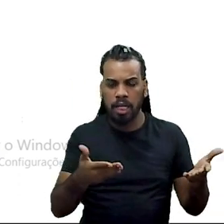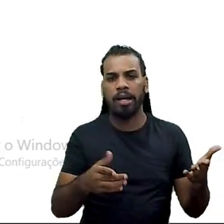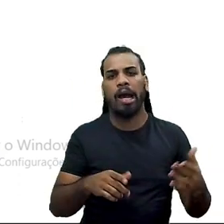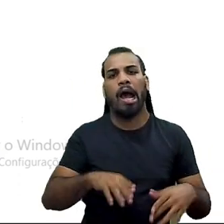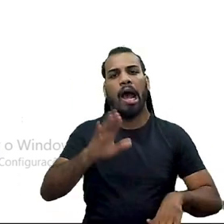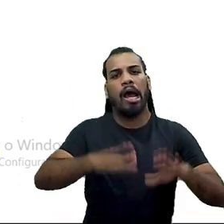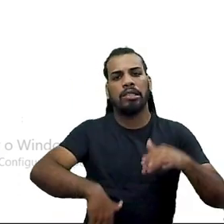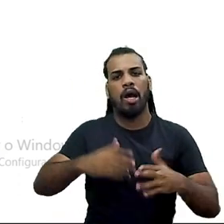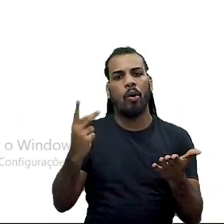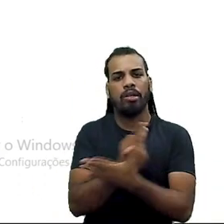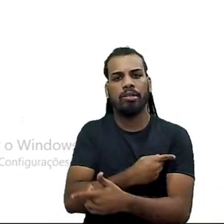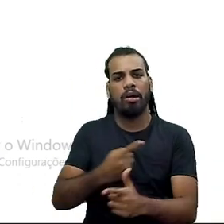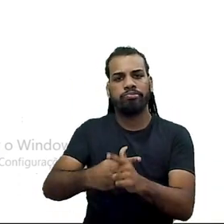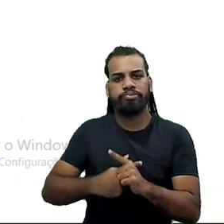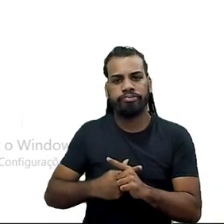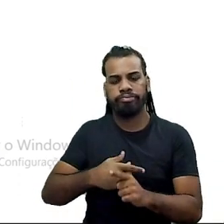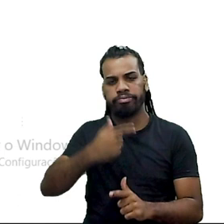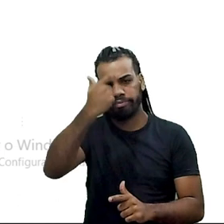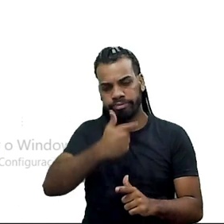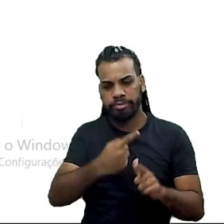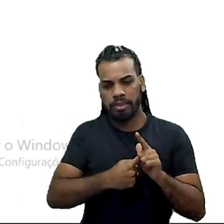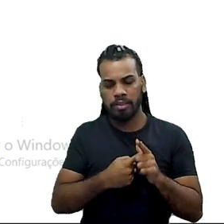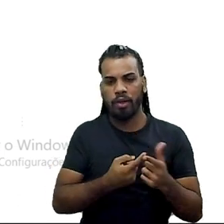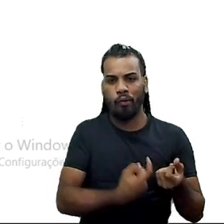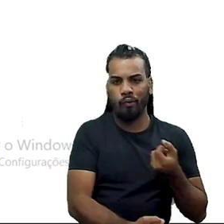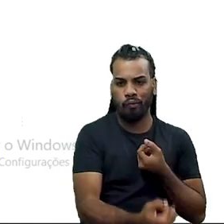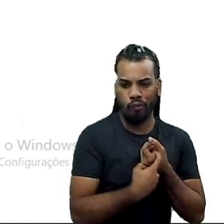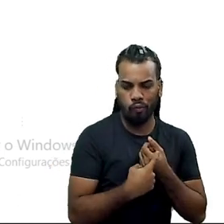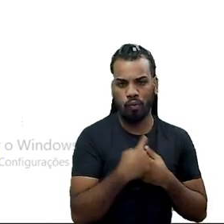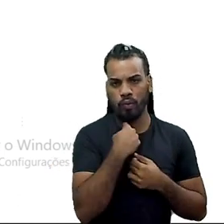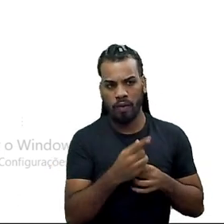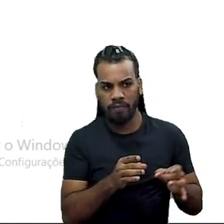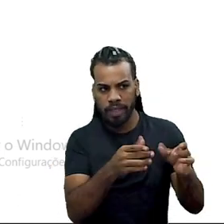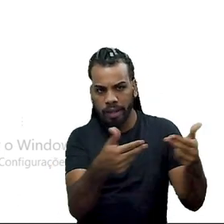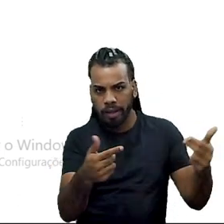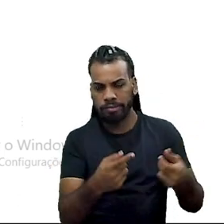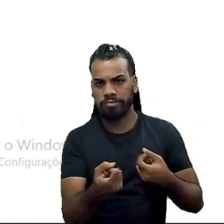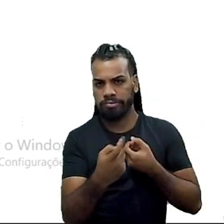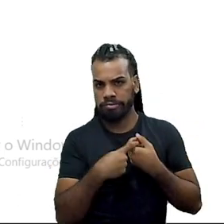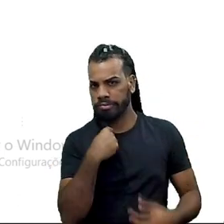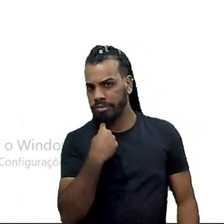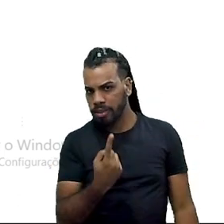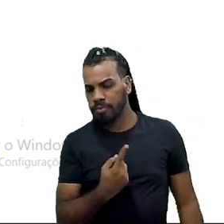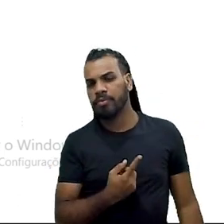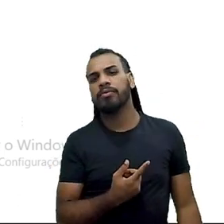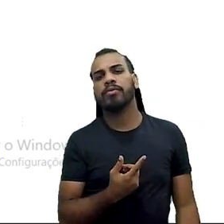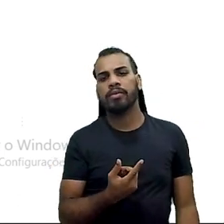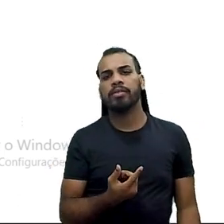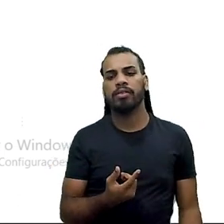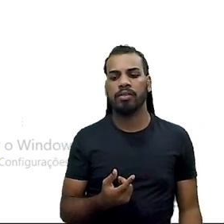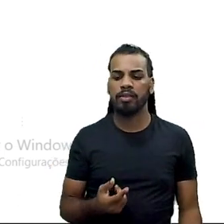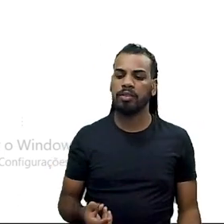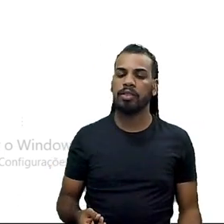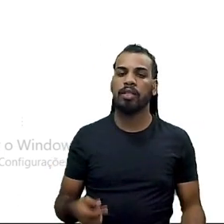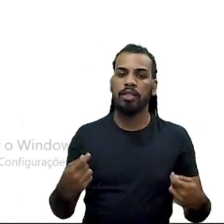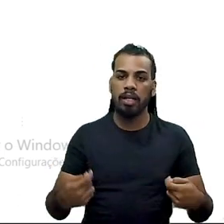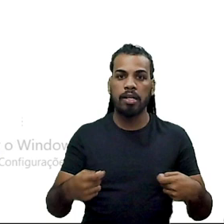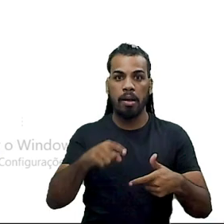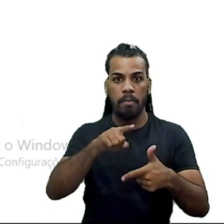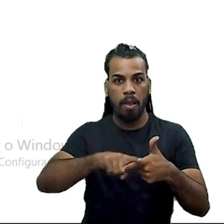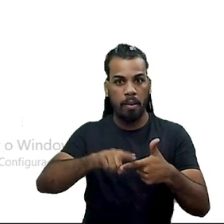inadimplência e você não consegue receber as suas vendas, aí tem ineficiência na sobrança. Então passa a ser um